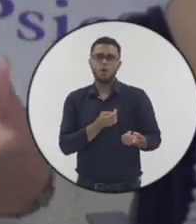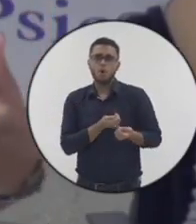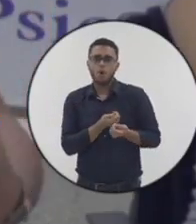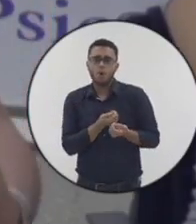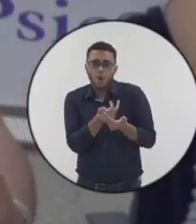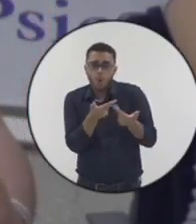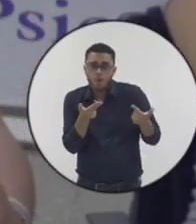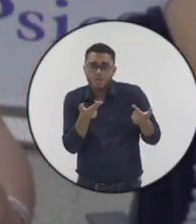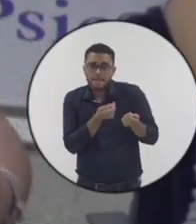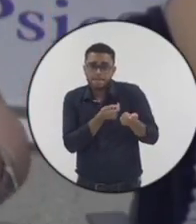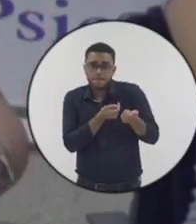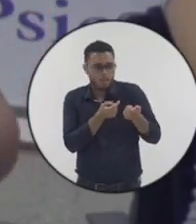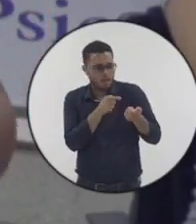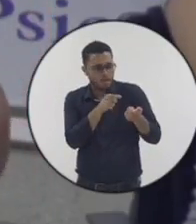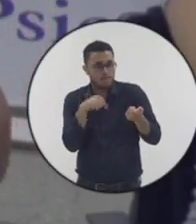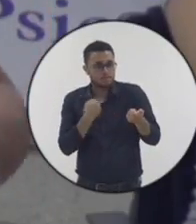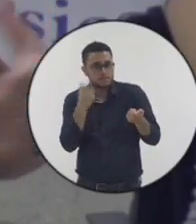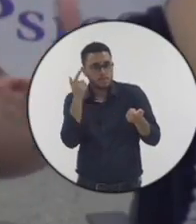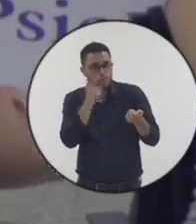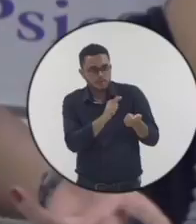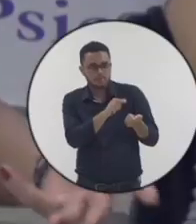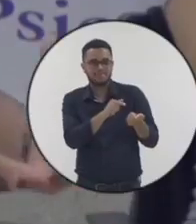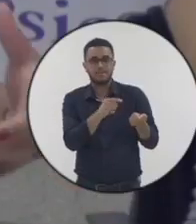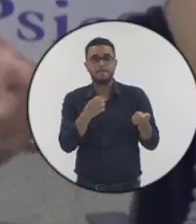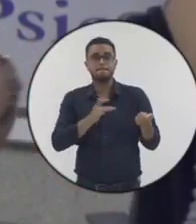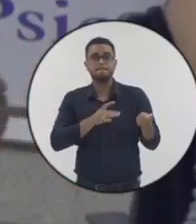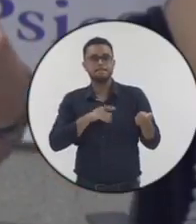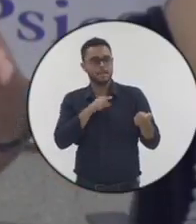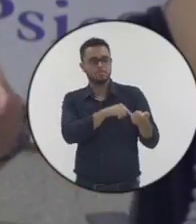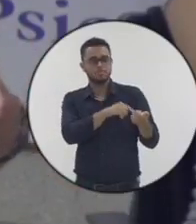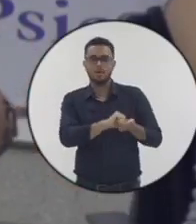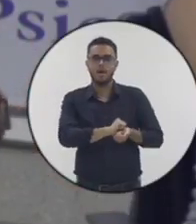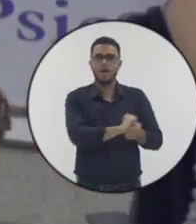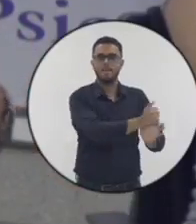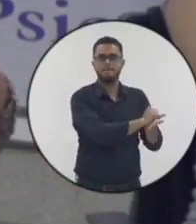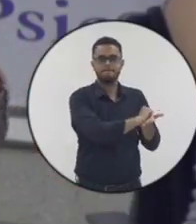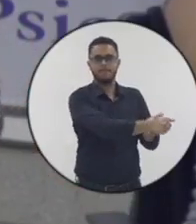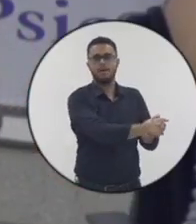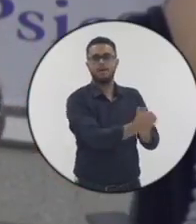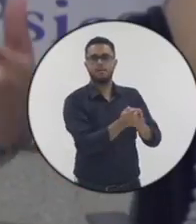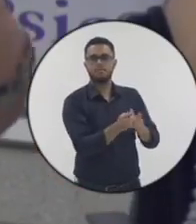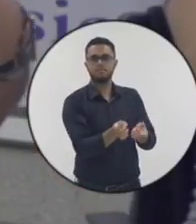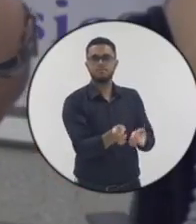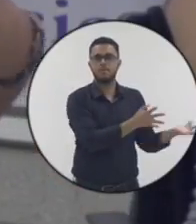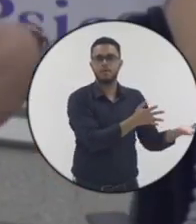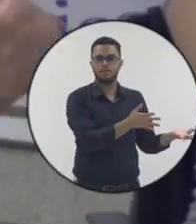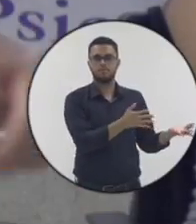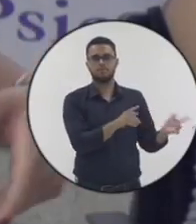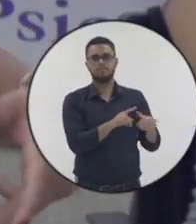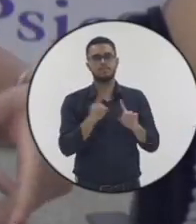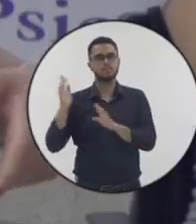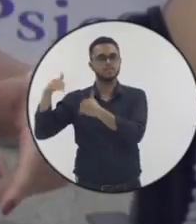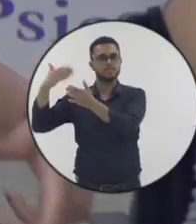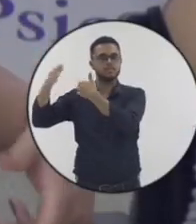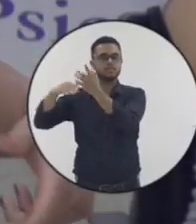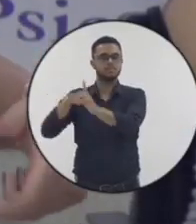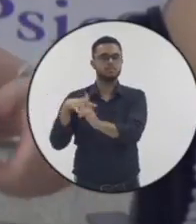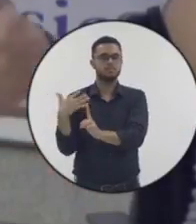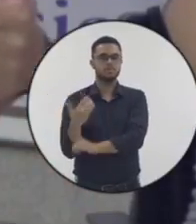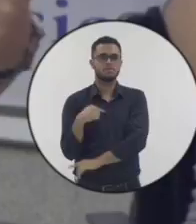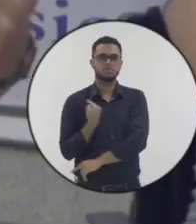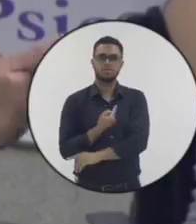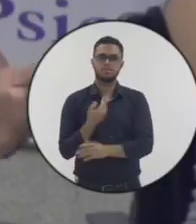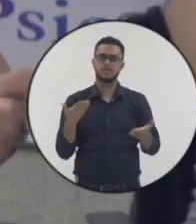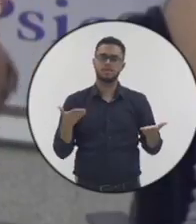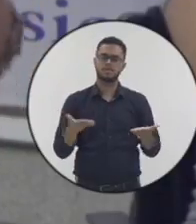foi conquistado e construído possa ser apagado desse processo social do qual travestis e transexuais fazem parte.